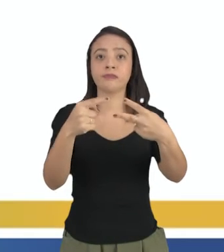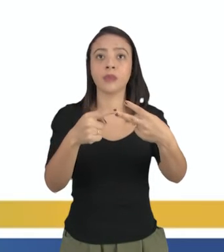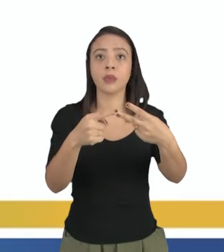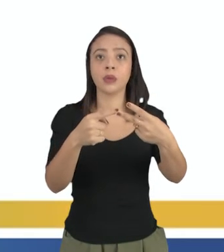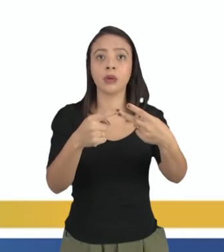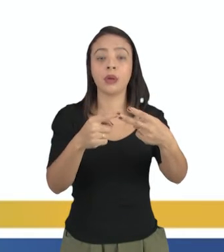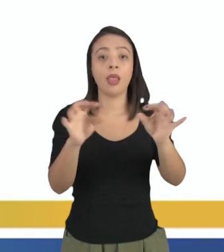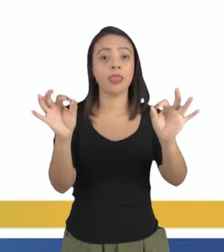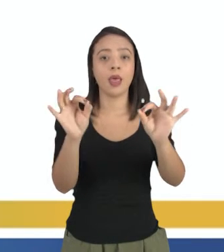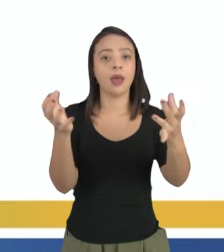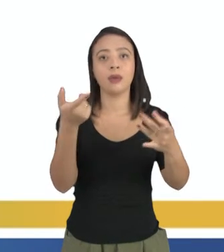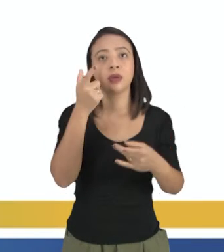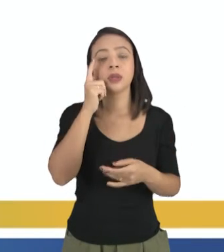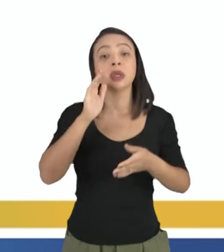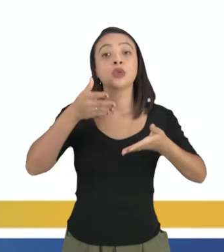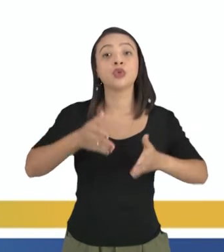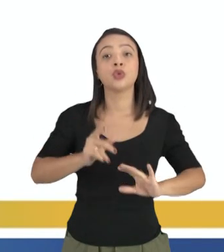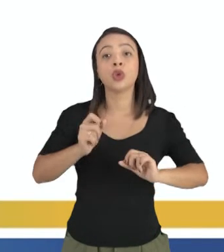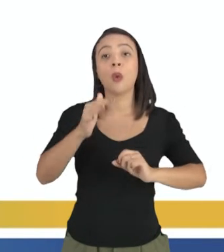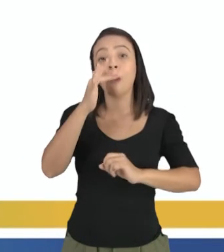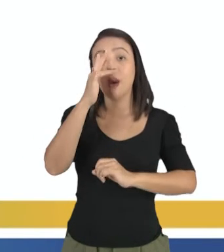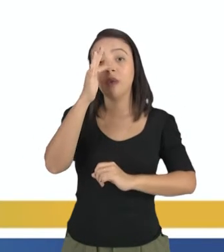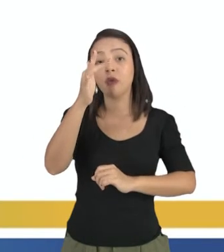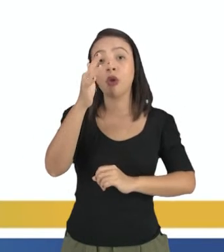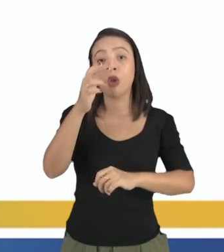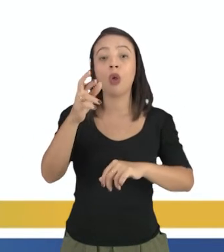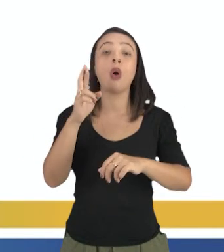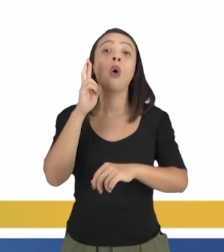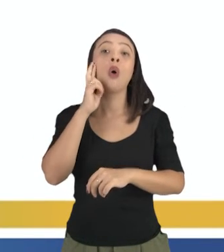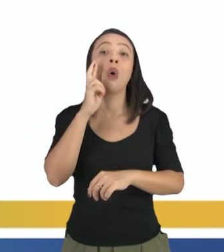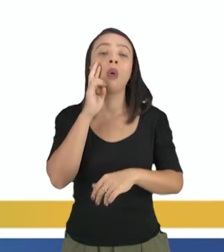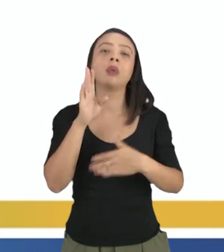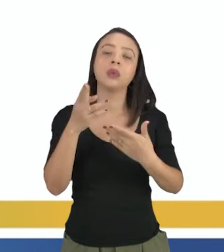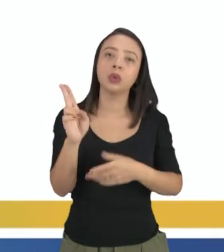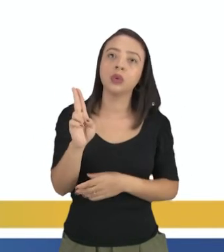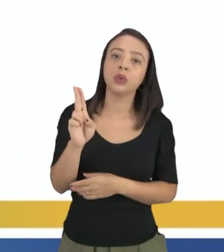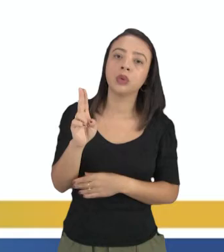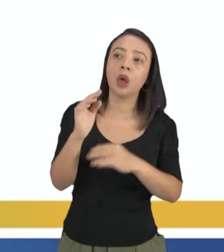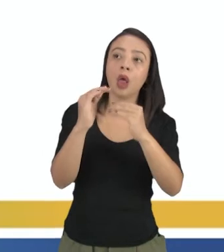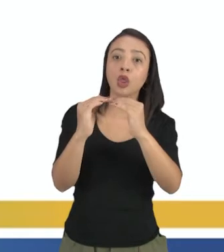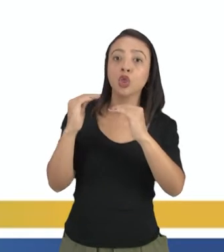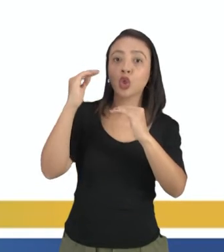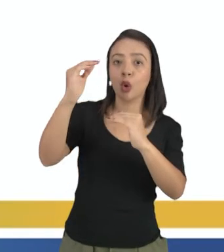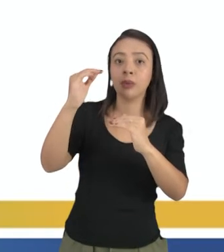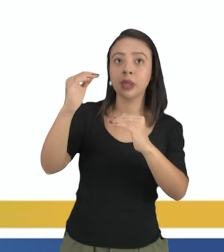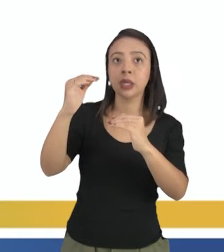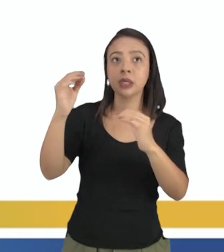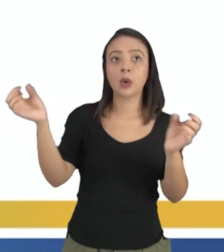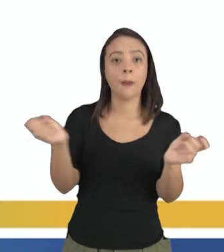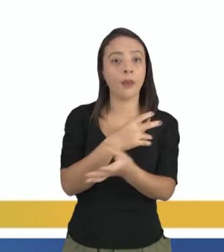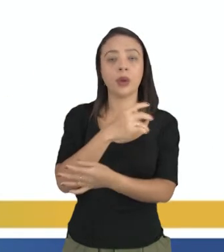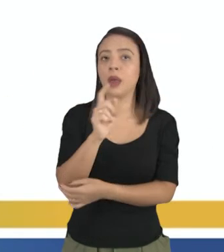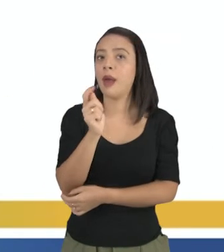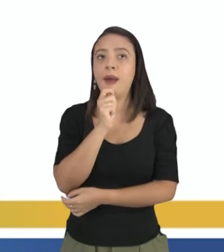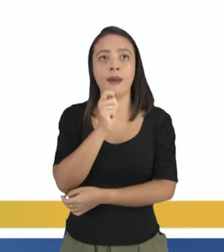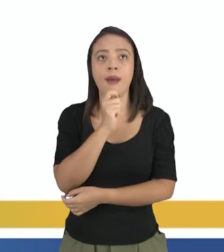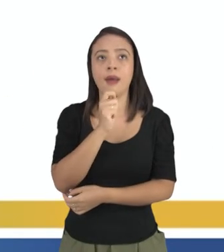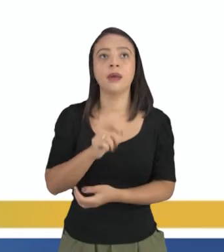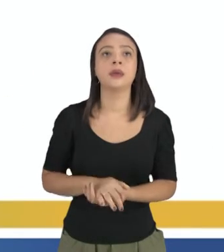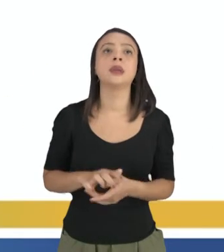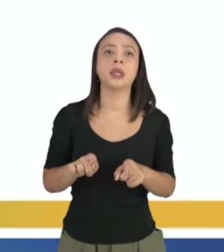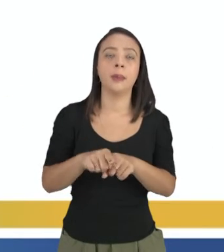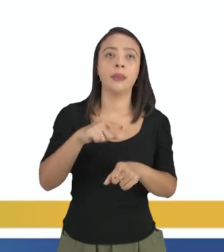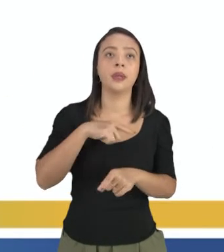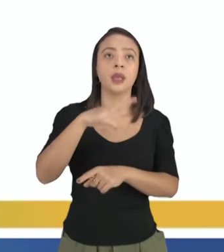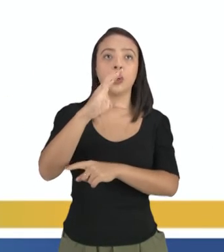dois predominou. Nasceu, então, uma flor rosa. Nesse caso, nós chamamos de dominância incompleta. E nós temos a codominância, que também